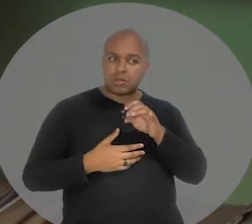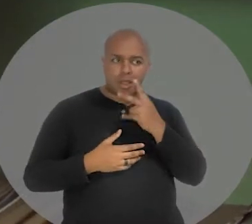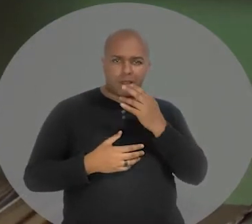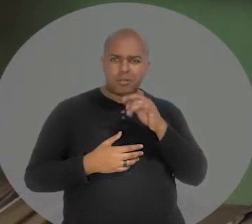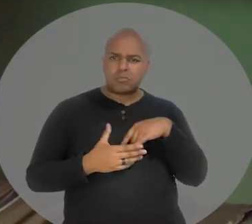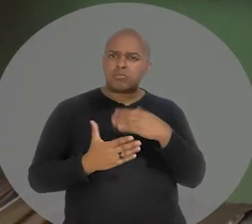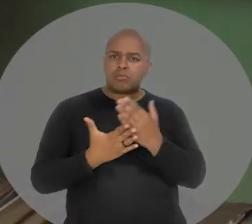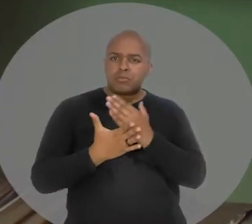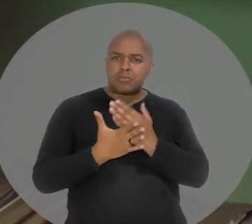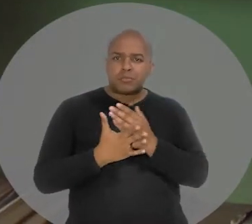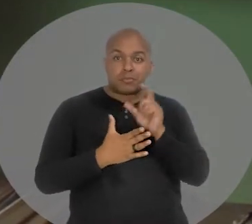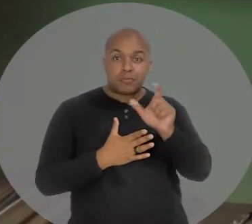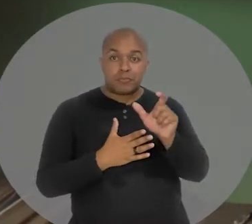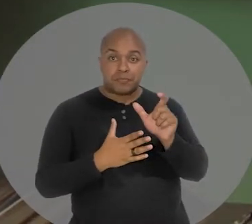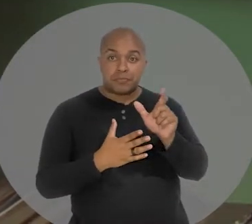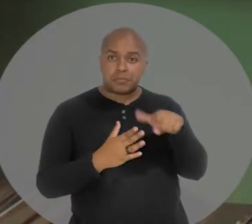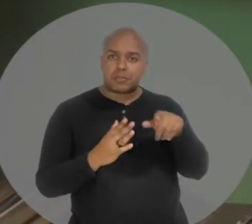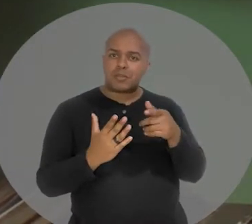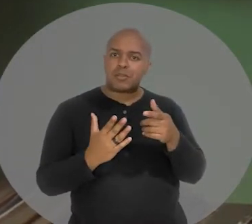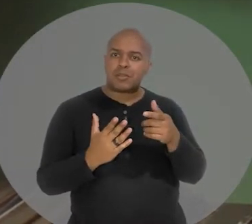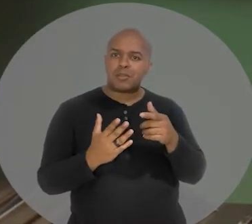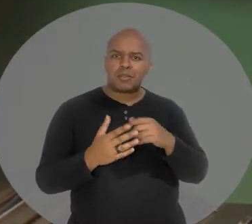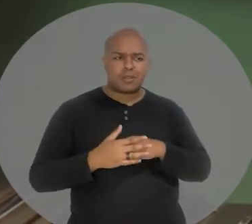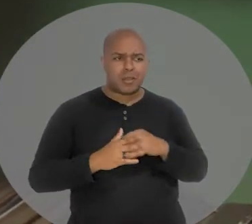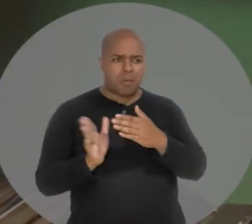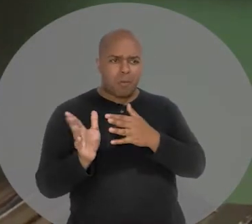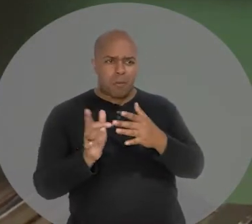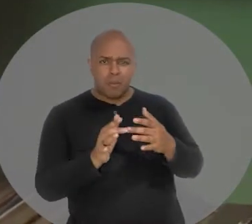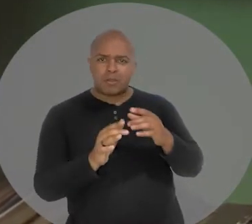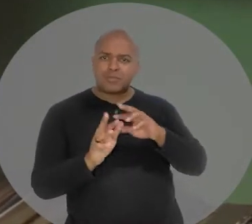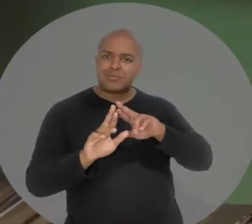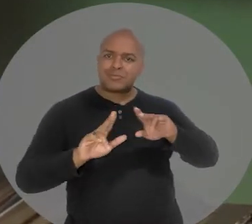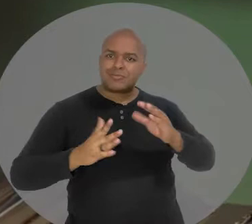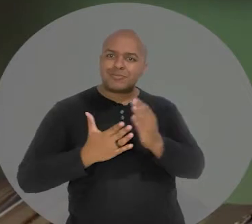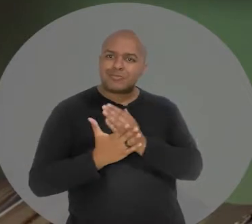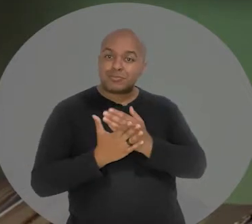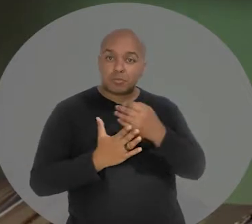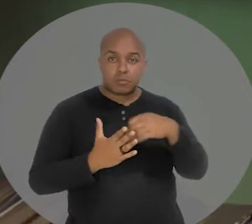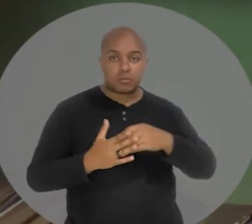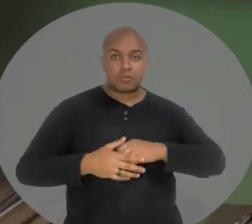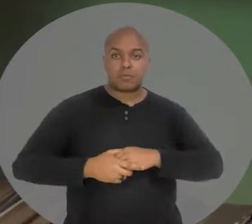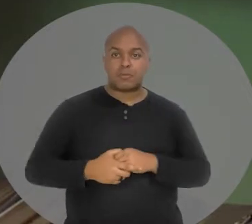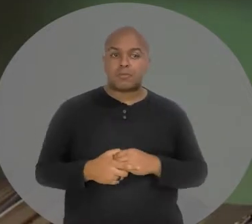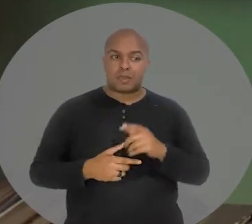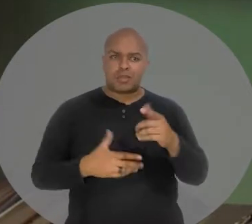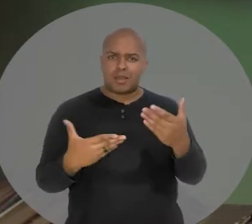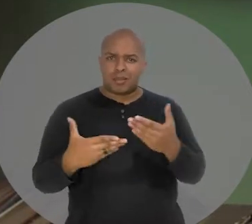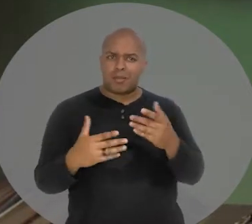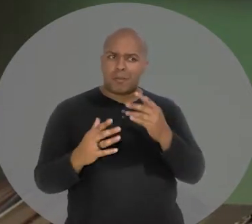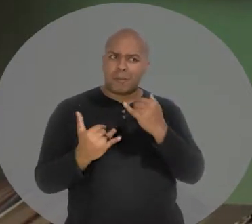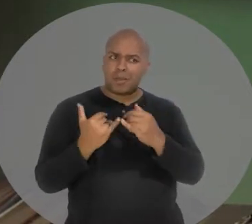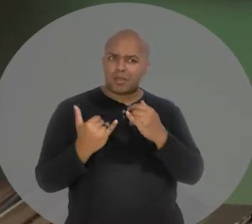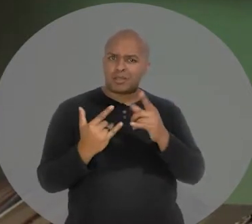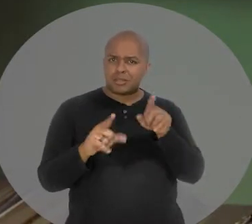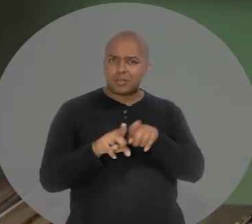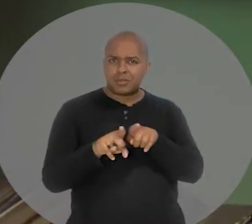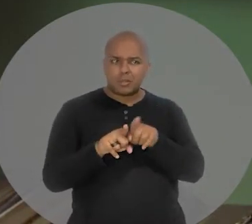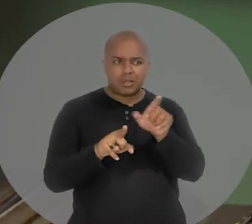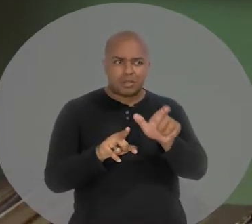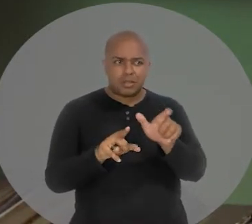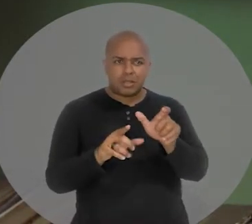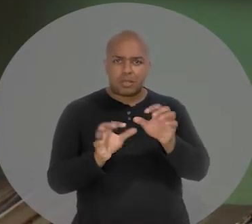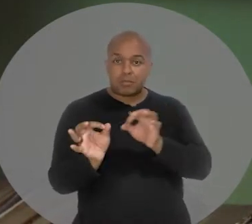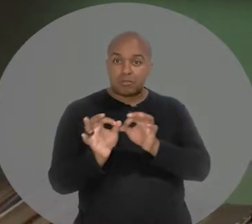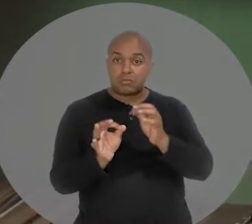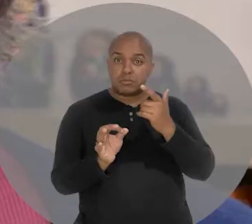livro que passou por várias edições, né, e agora parece que está sendo